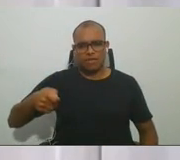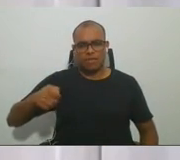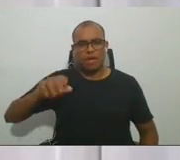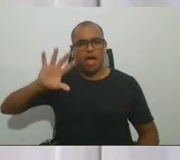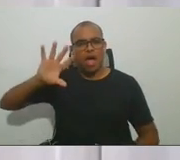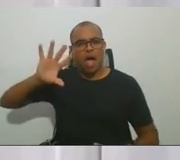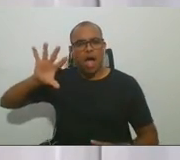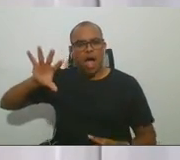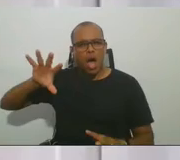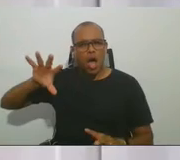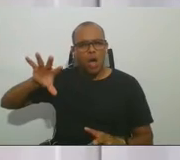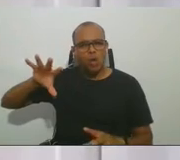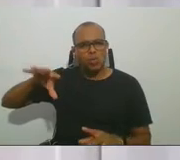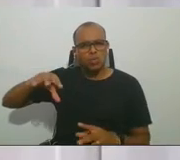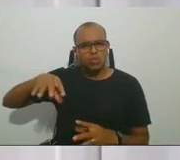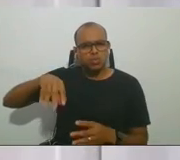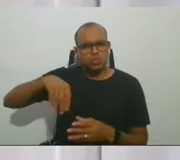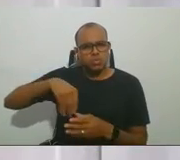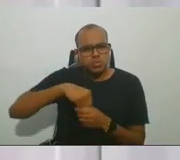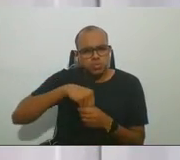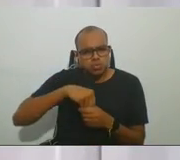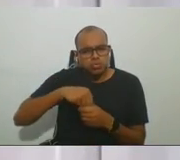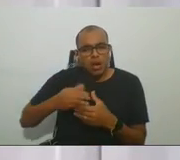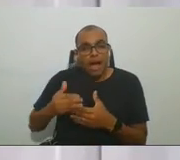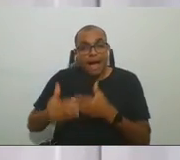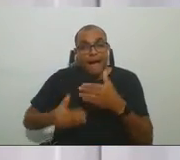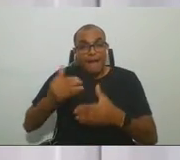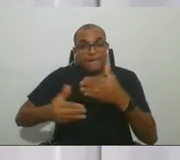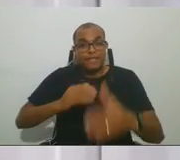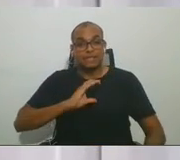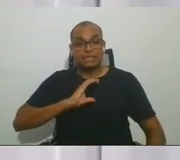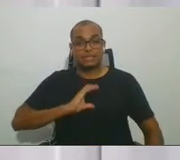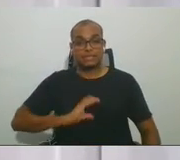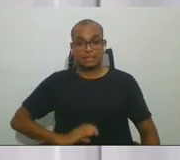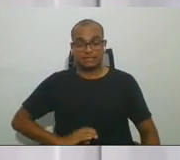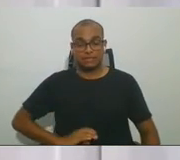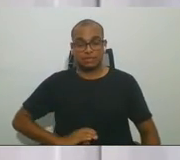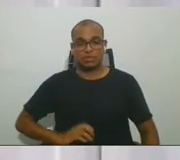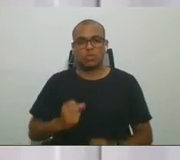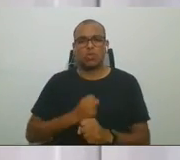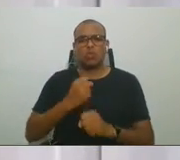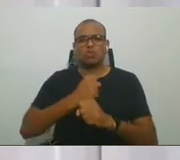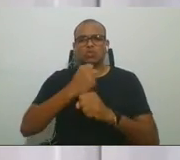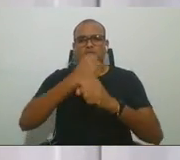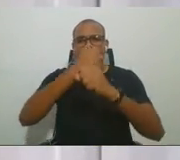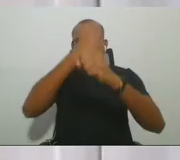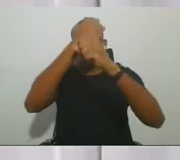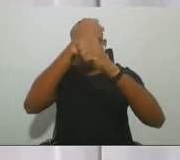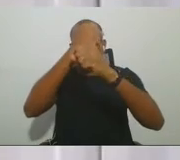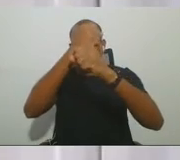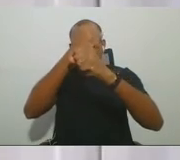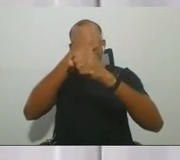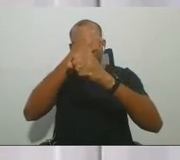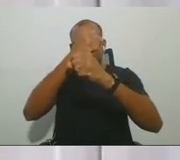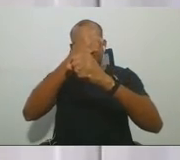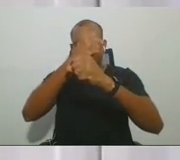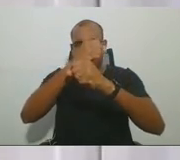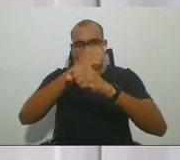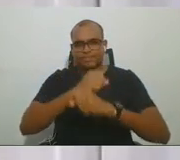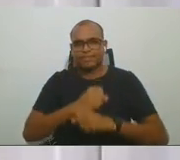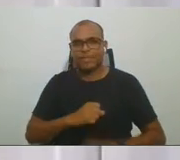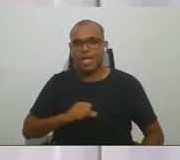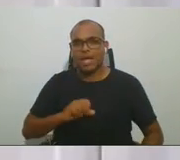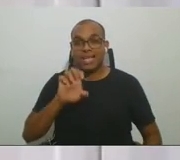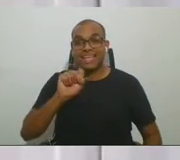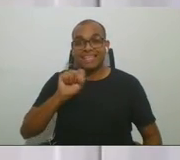não somente pelo avanço civilista, construtor da esfera pública, mas